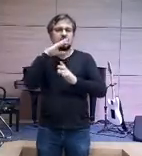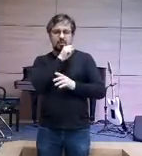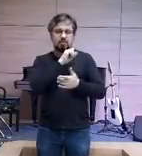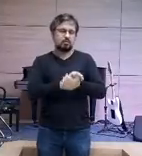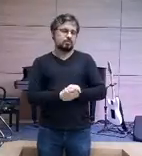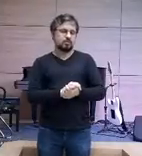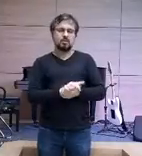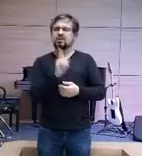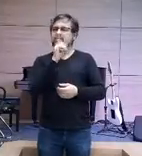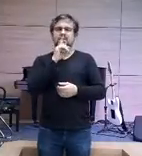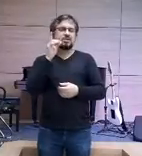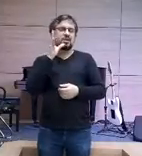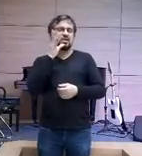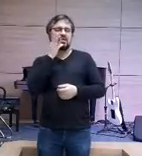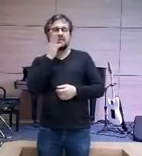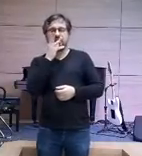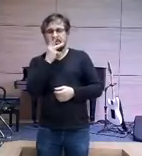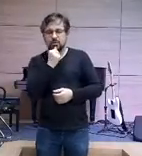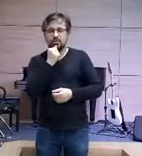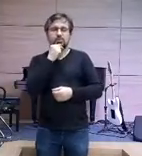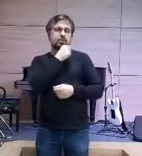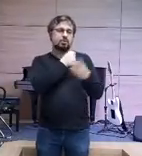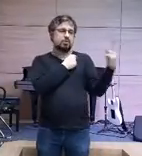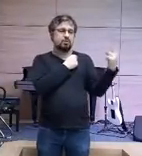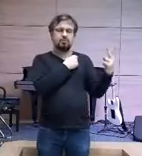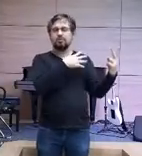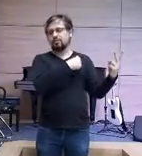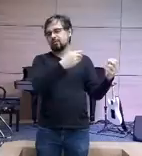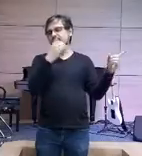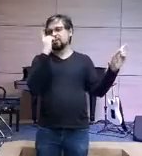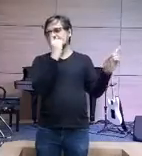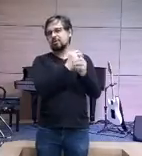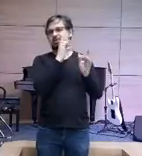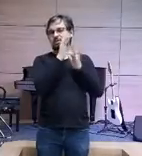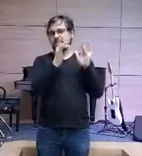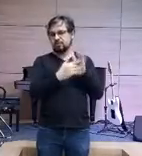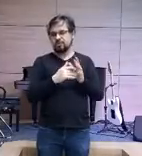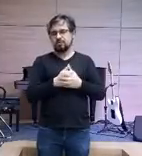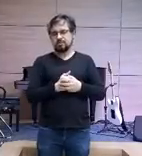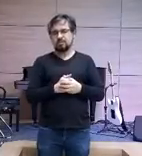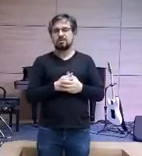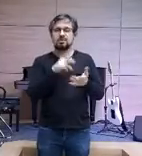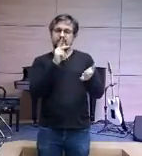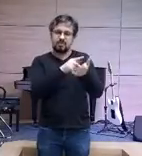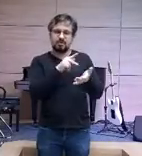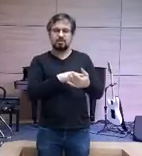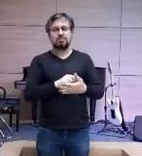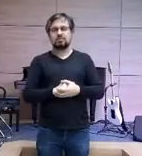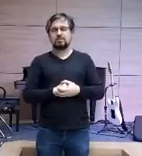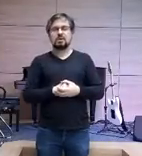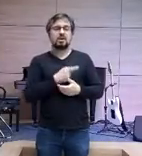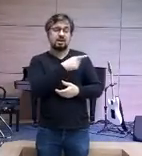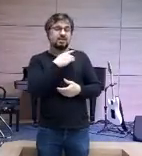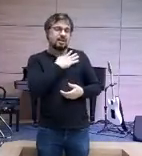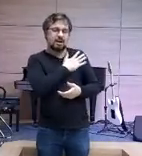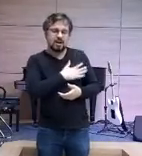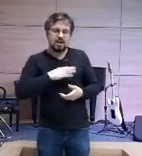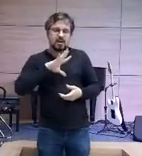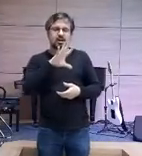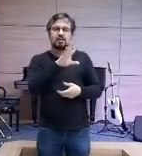que não seja tarde ou para isso ter um encontro com Jesus que seja Genuíno que seja verdadeiro e se